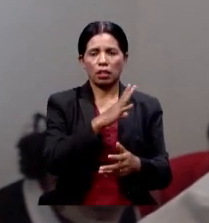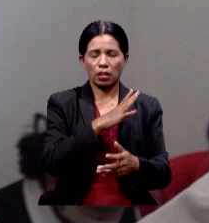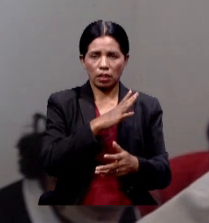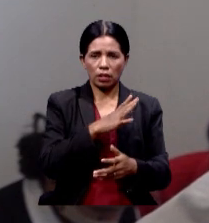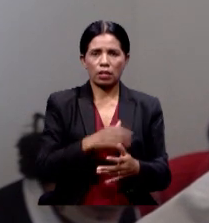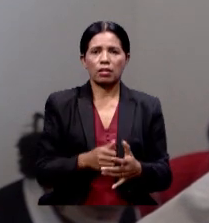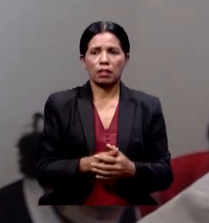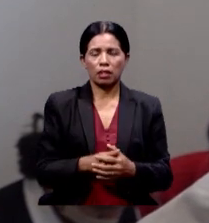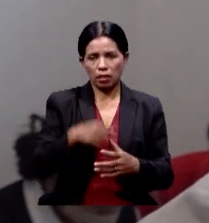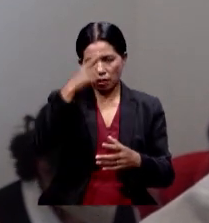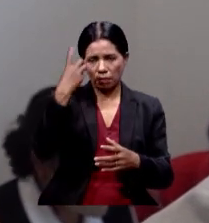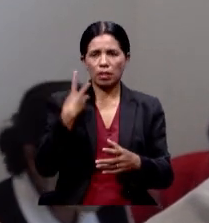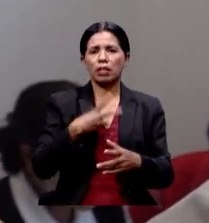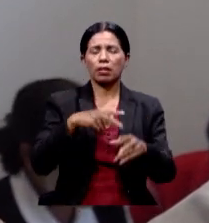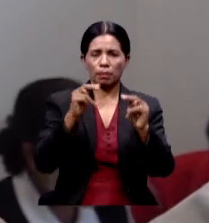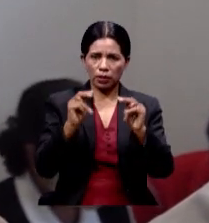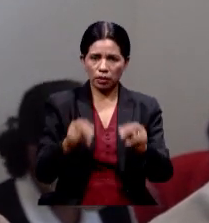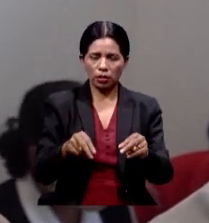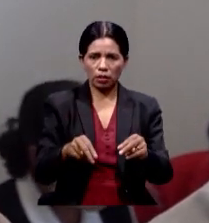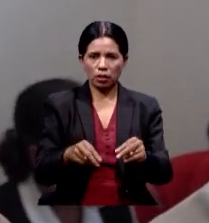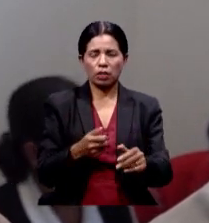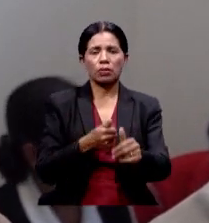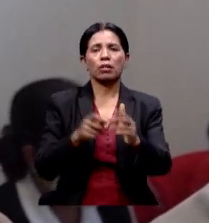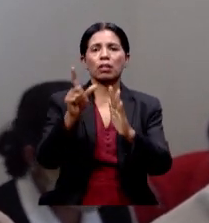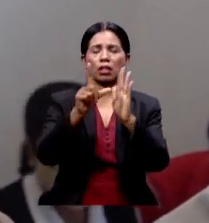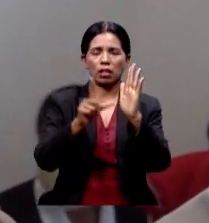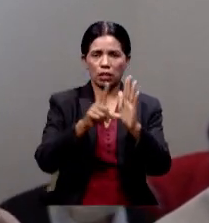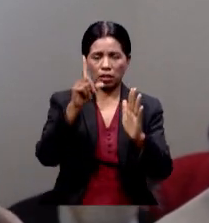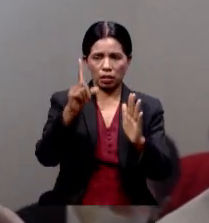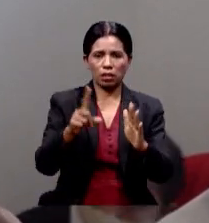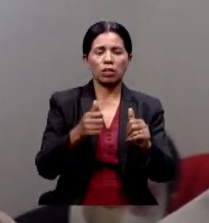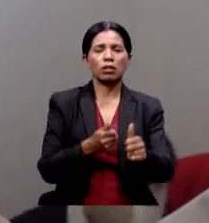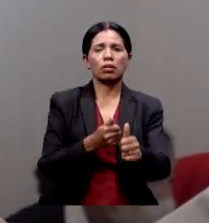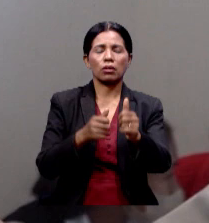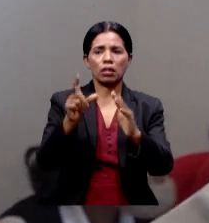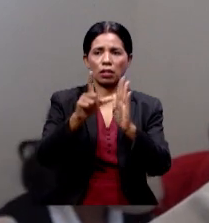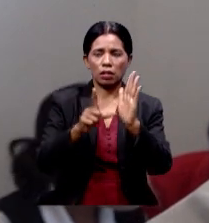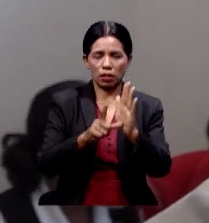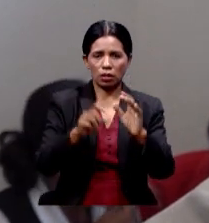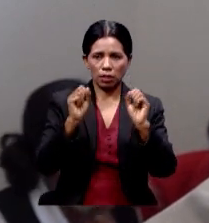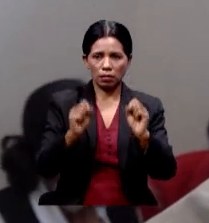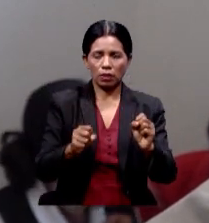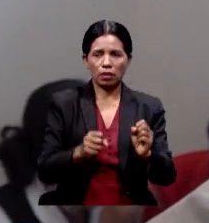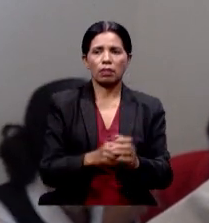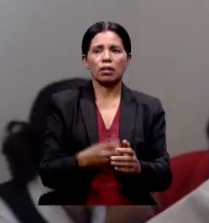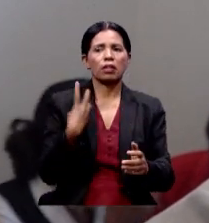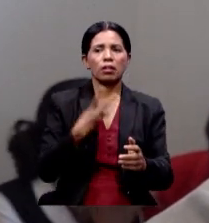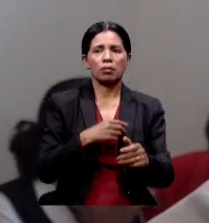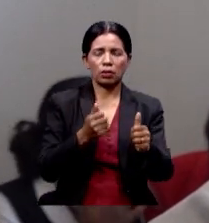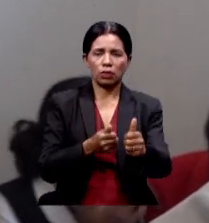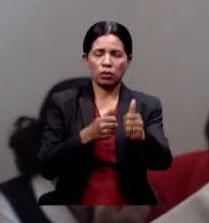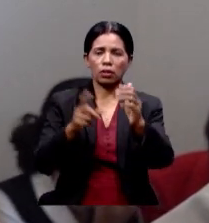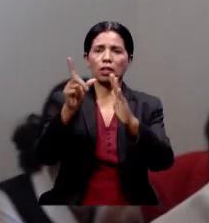ne. Tambe ita precisa iha be base legal ida. Intervenção ne tenge base legal ida para ini medidas de intervenção ne.